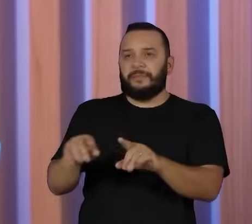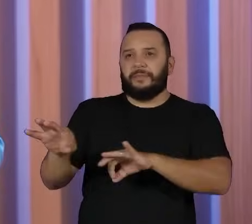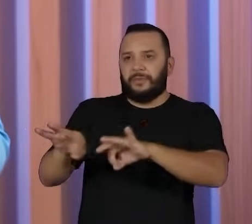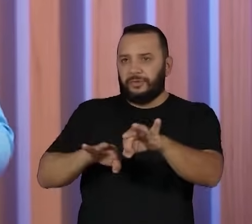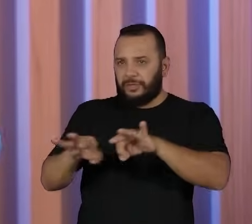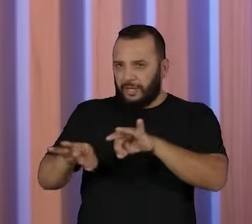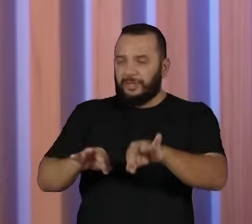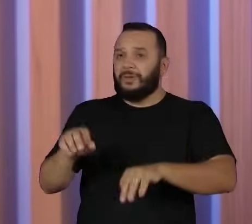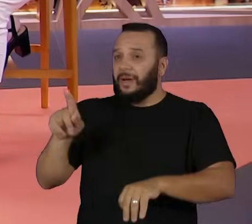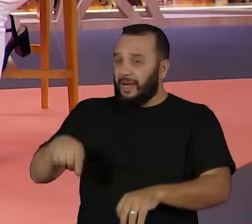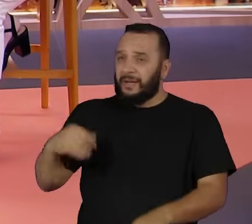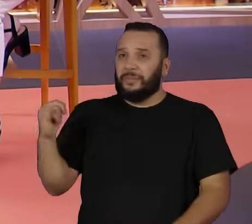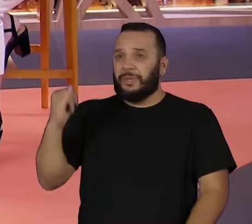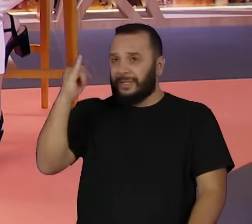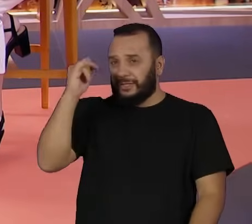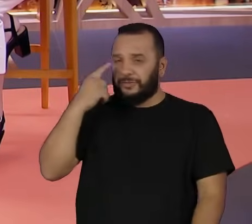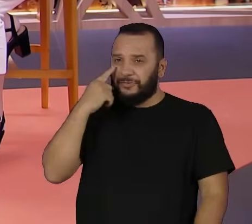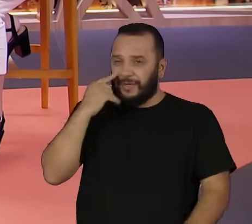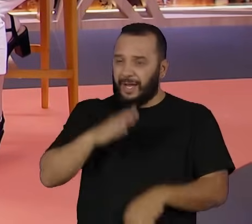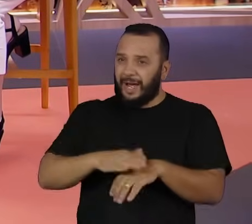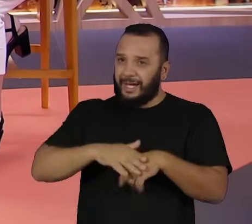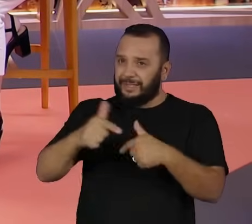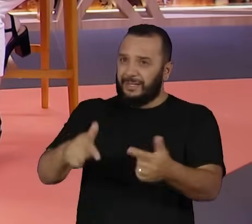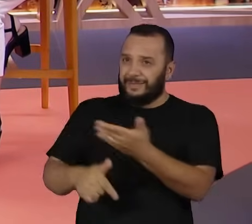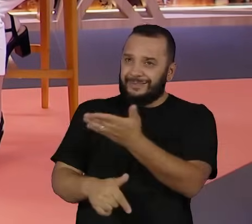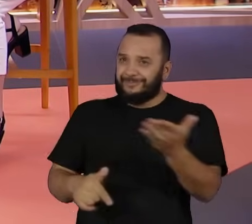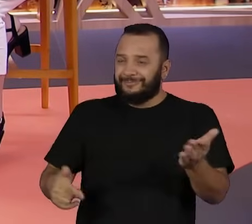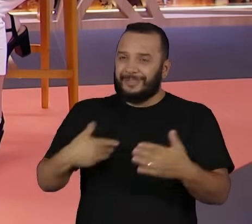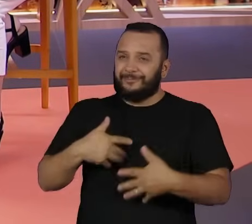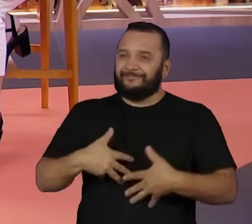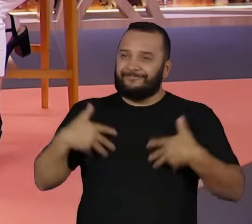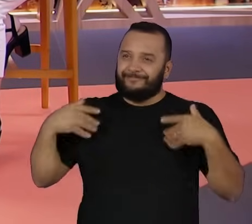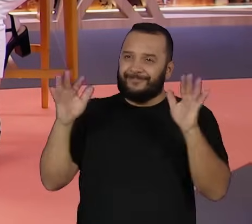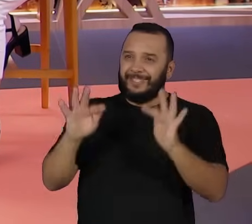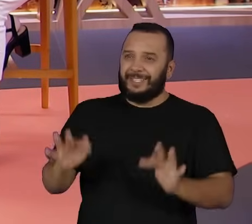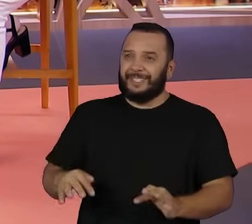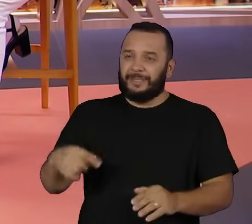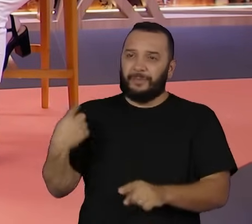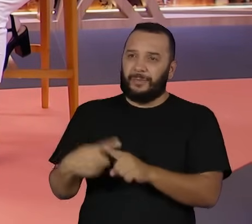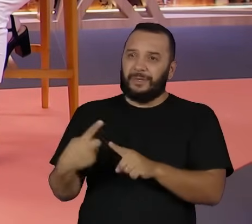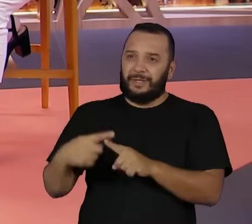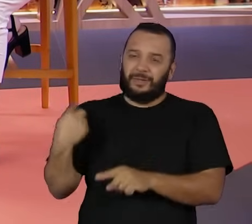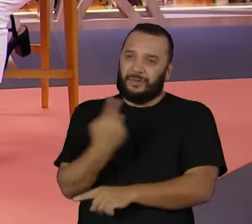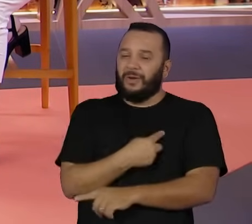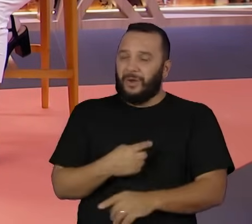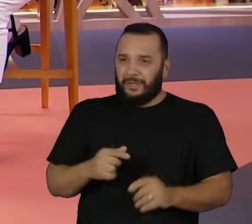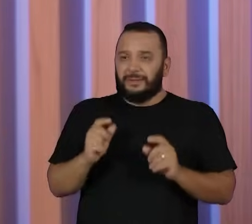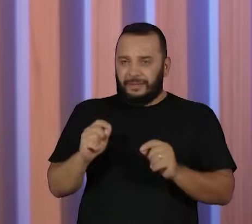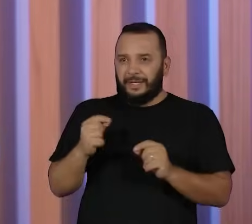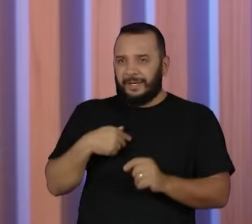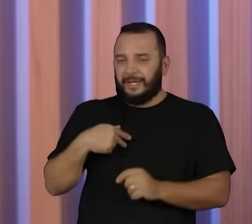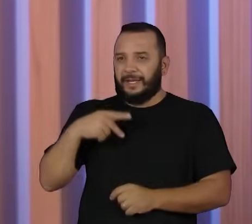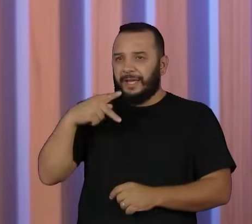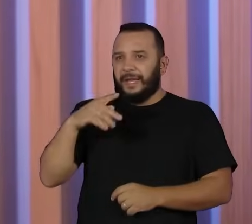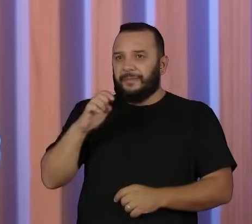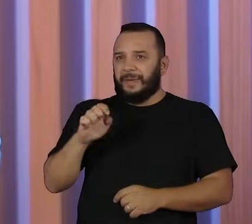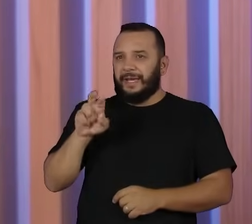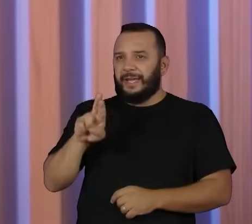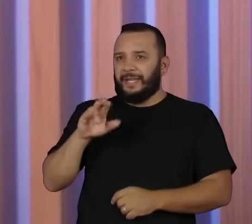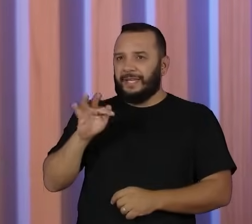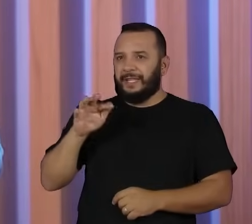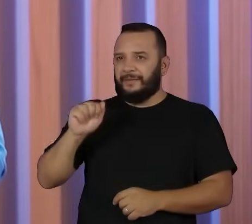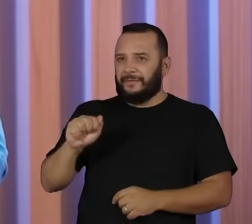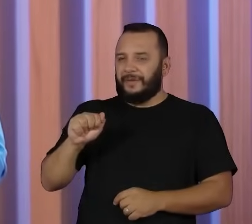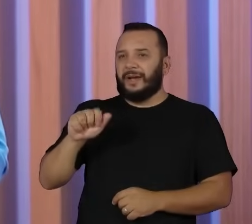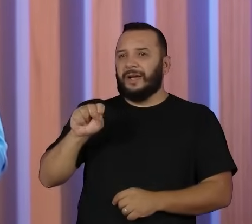muito importante quando eu vejo iniciativas dessa forma, eu fico extremamente feliz e é isso que a gente busca fazer no Perifa Sustentável. A gente trabalha com advocacy,